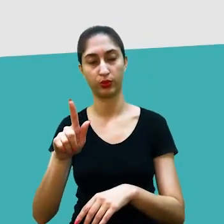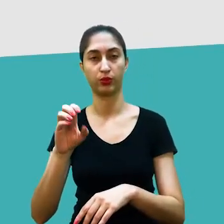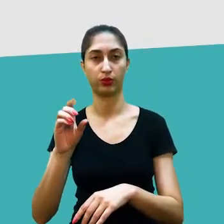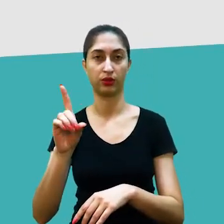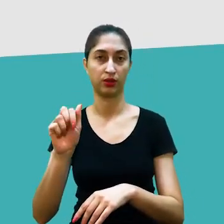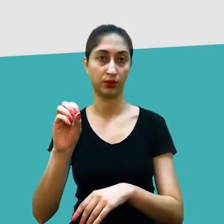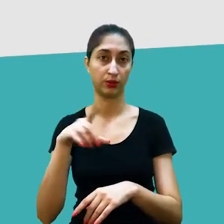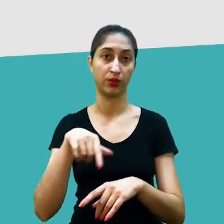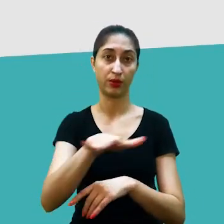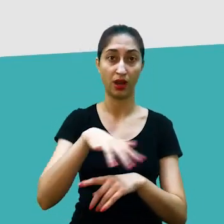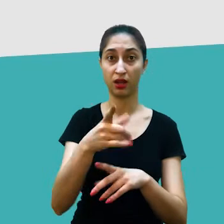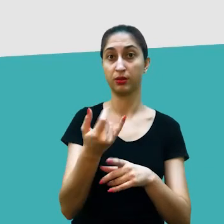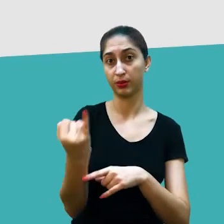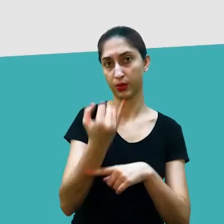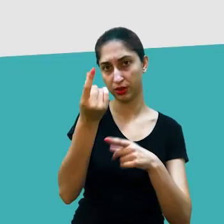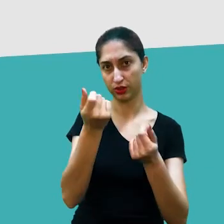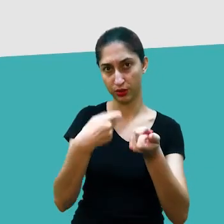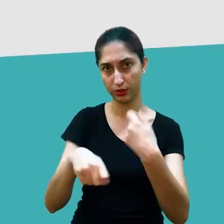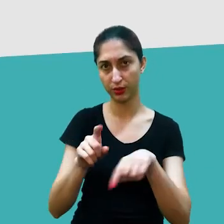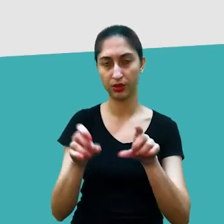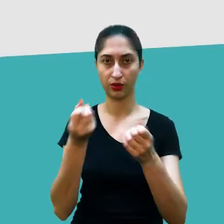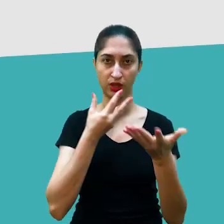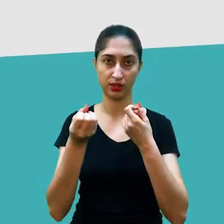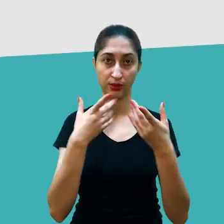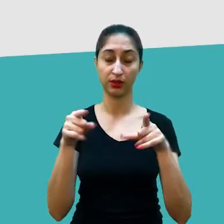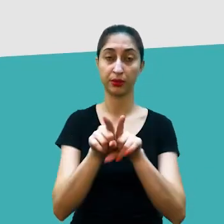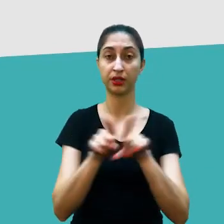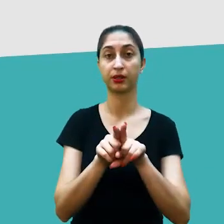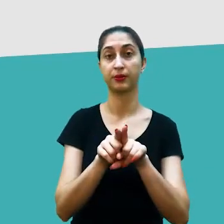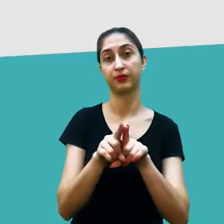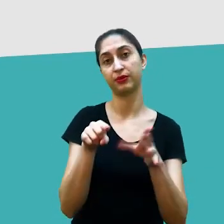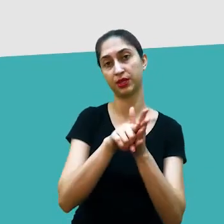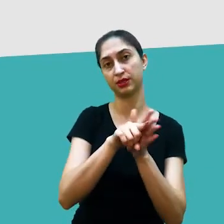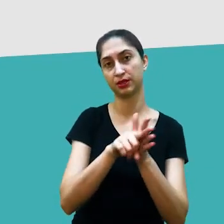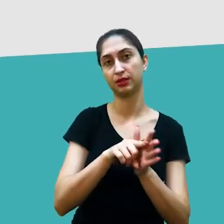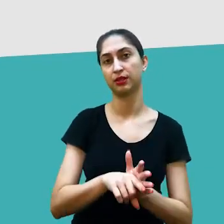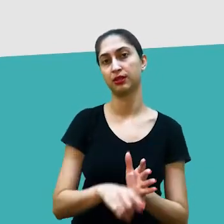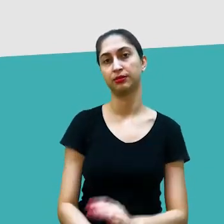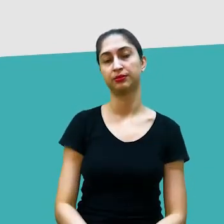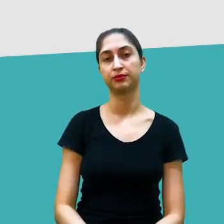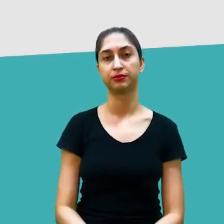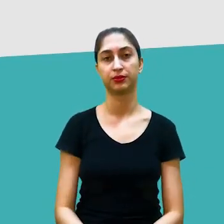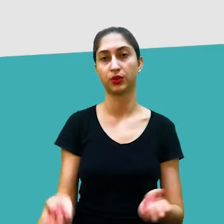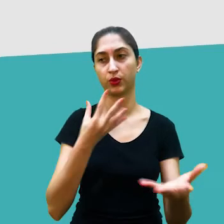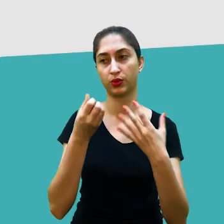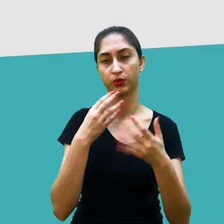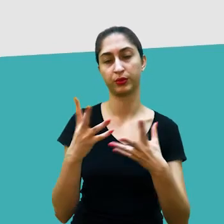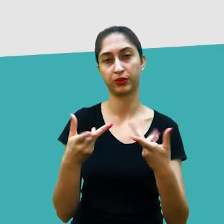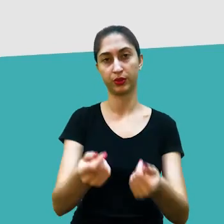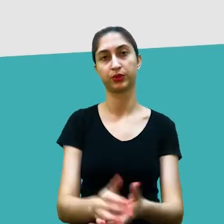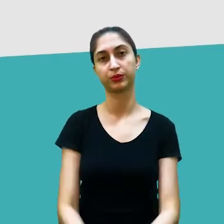muito importante, tanto economicamente falando, né, de inovação, como também de pesquisa, extremamente novo, extremamente